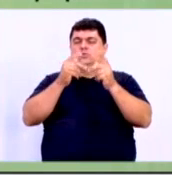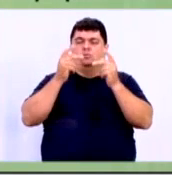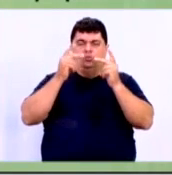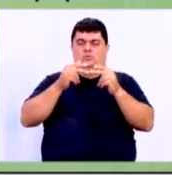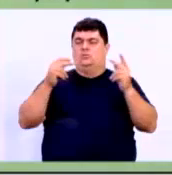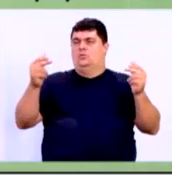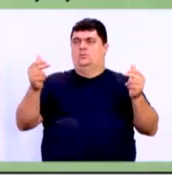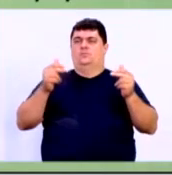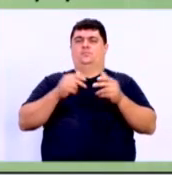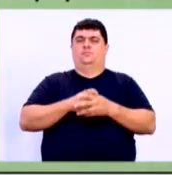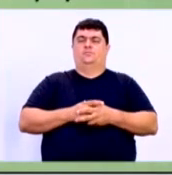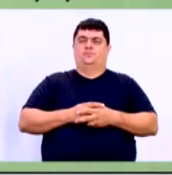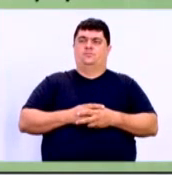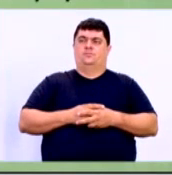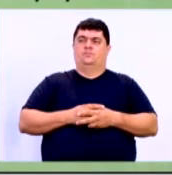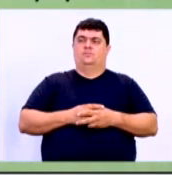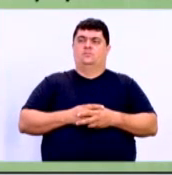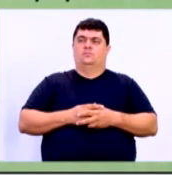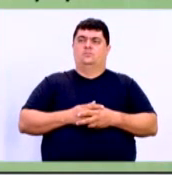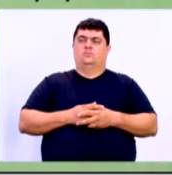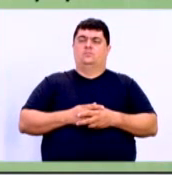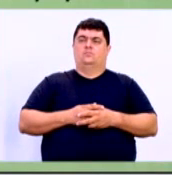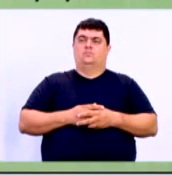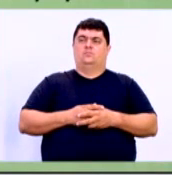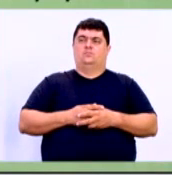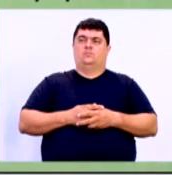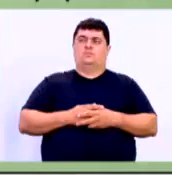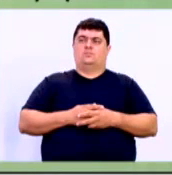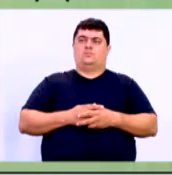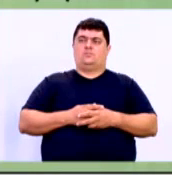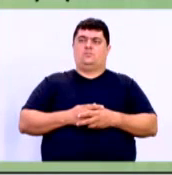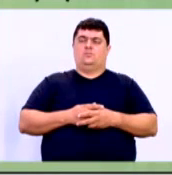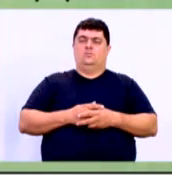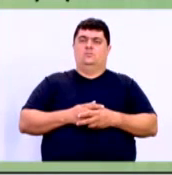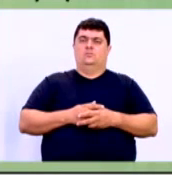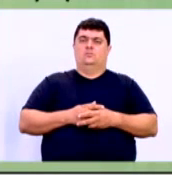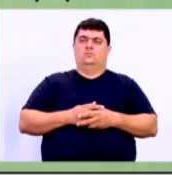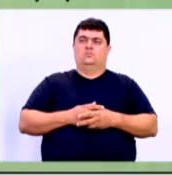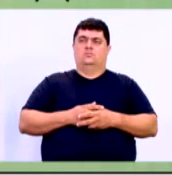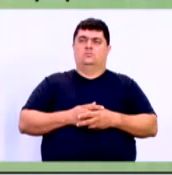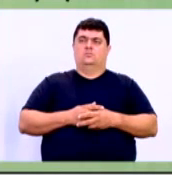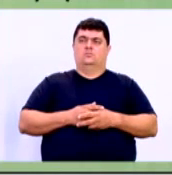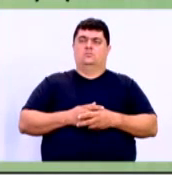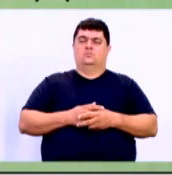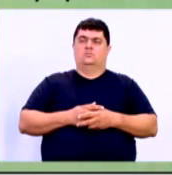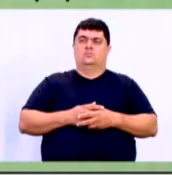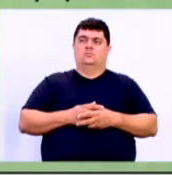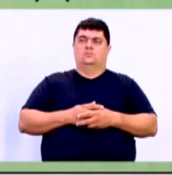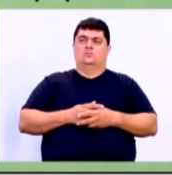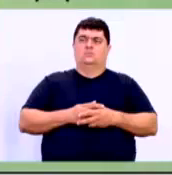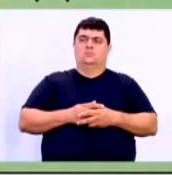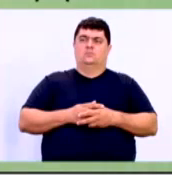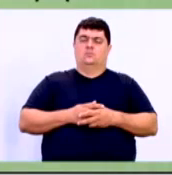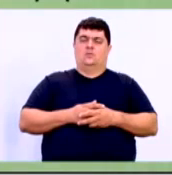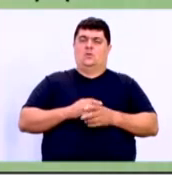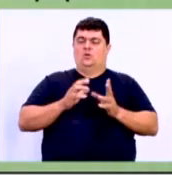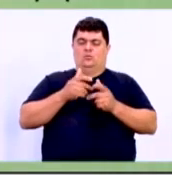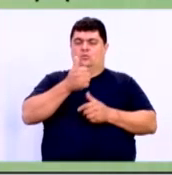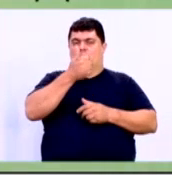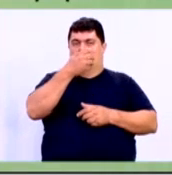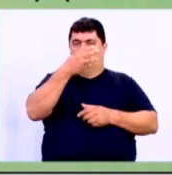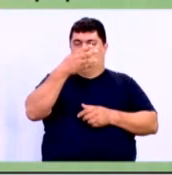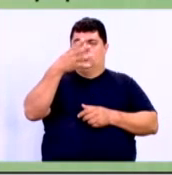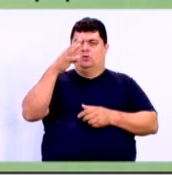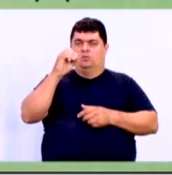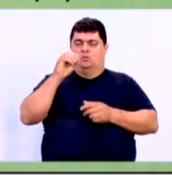de rateio, certo? Então, vamos lá. 760, vamos dizer que foram 1.340